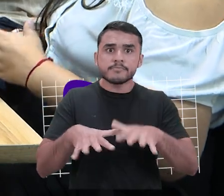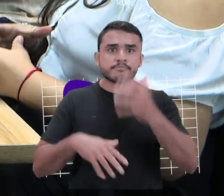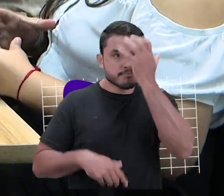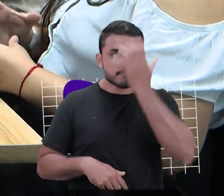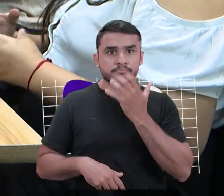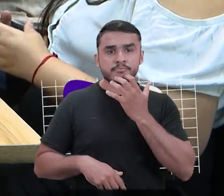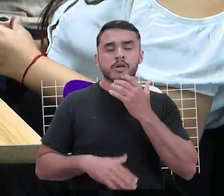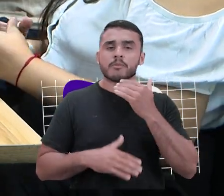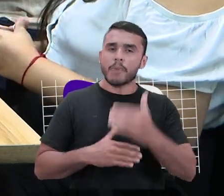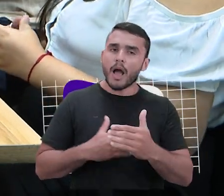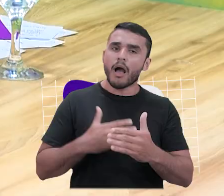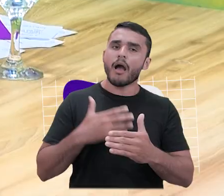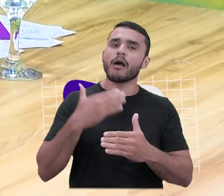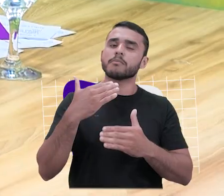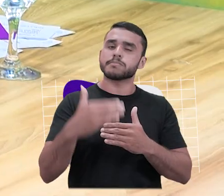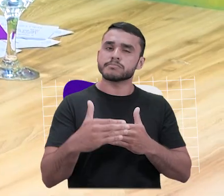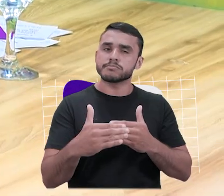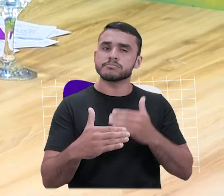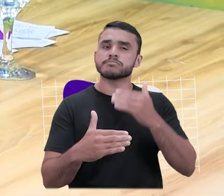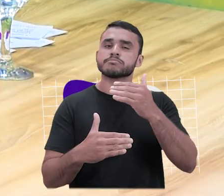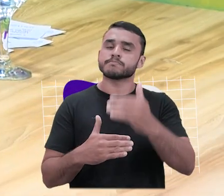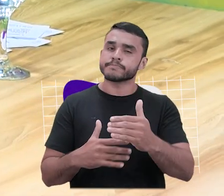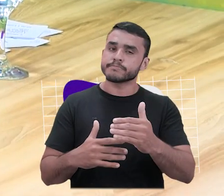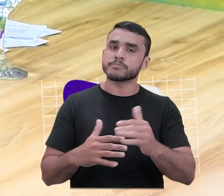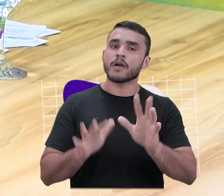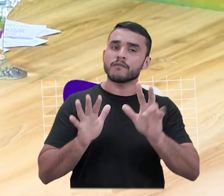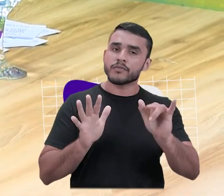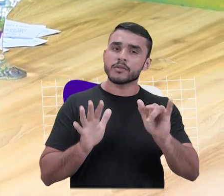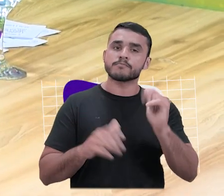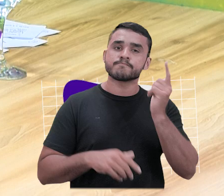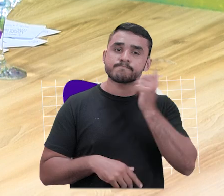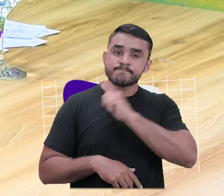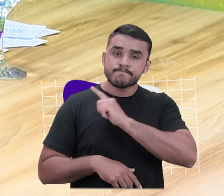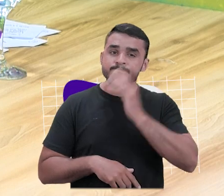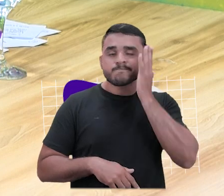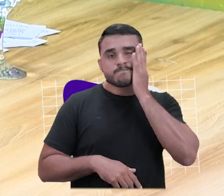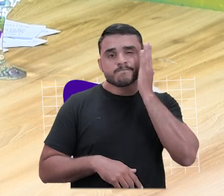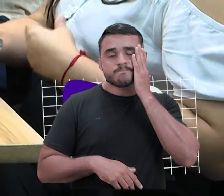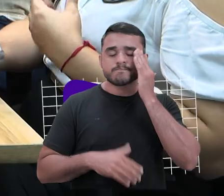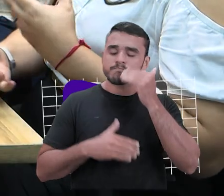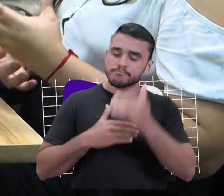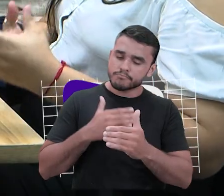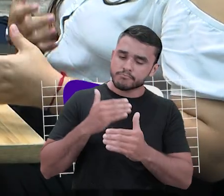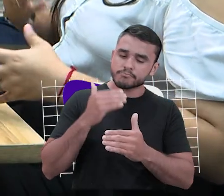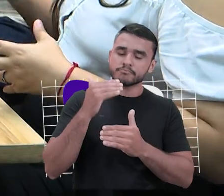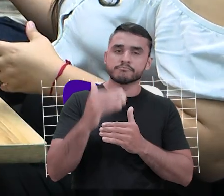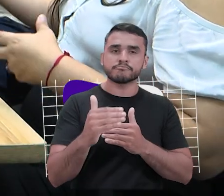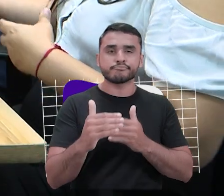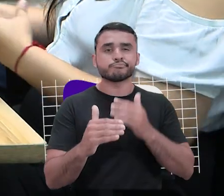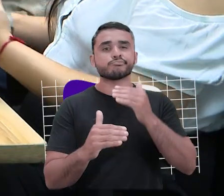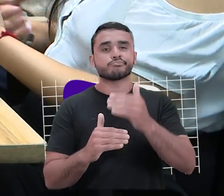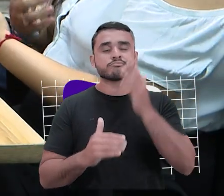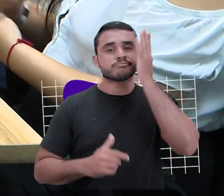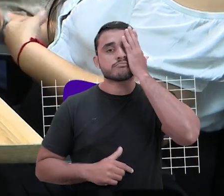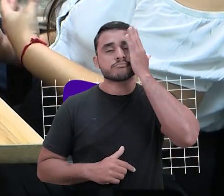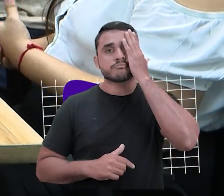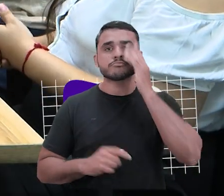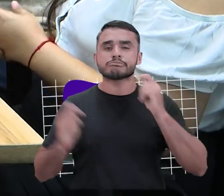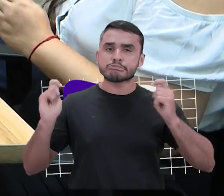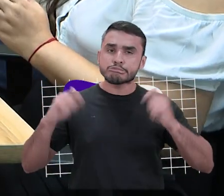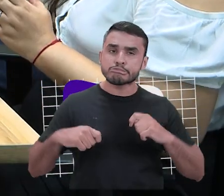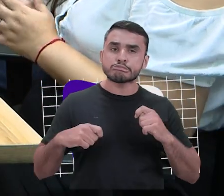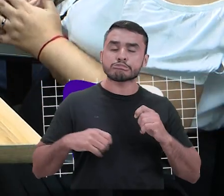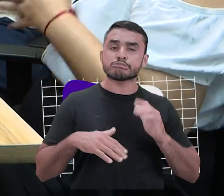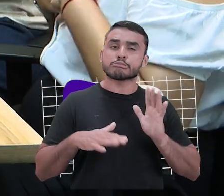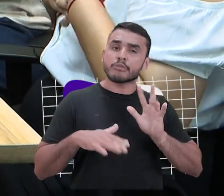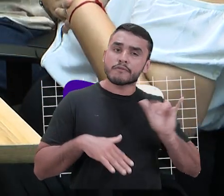calma, que as coisas vão se... O quebra-cabeça vai se encontrando, as peças vai se encontrando, e aí a gente vai encontrando um ao outro, aí a gente vai agregando.